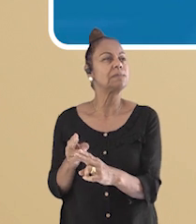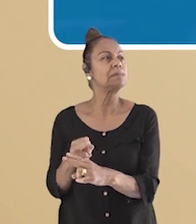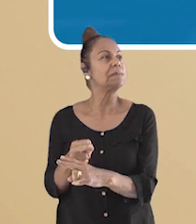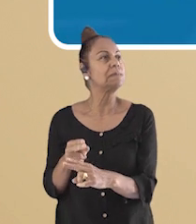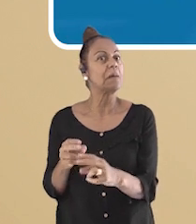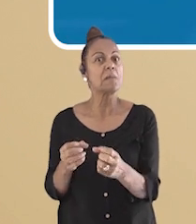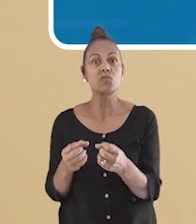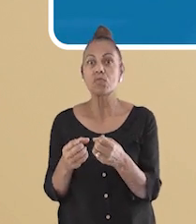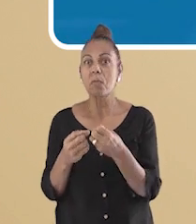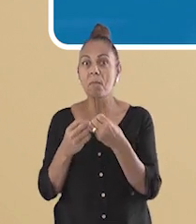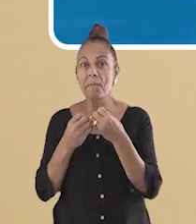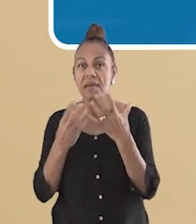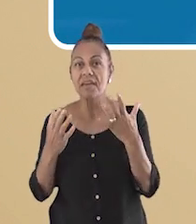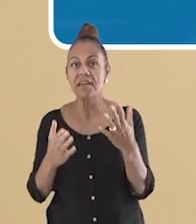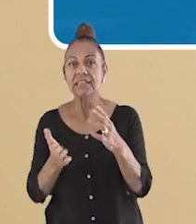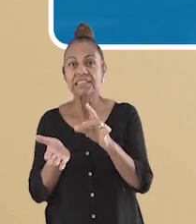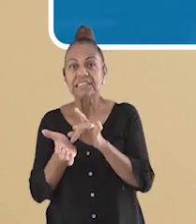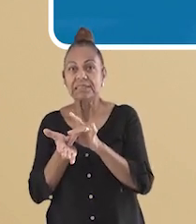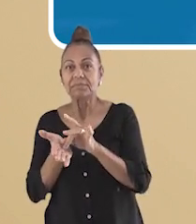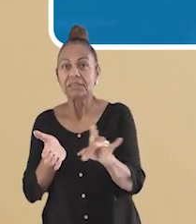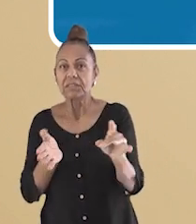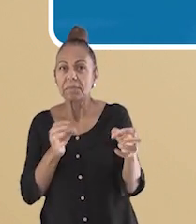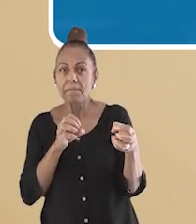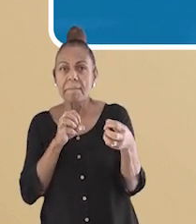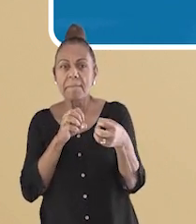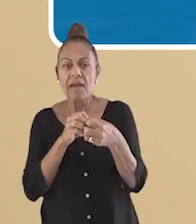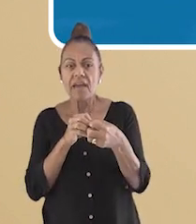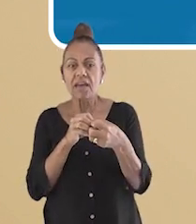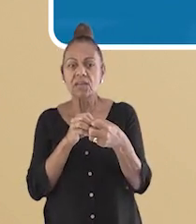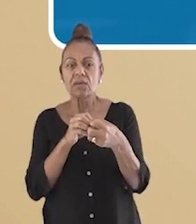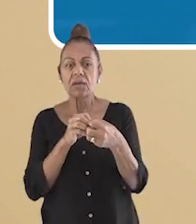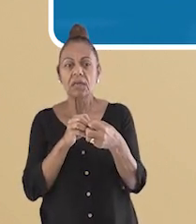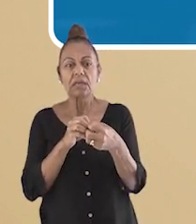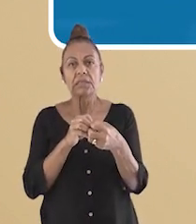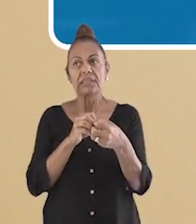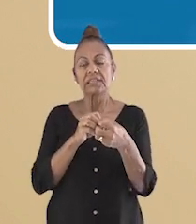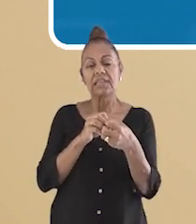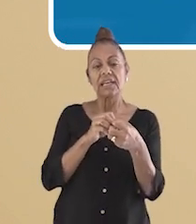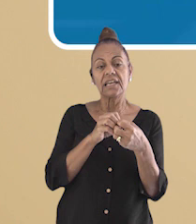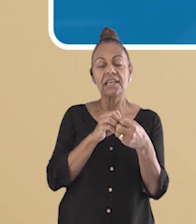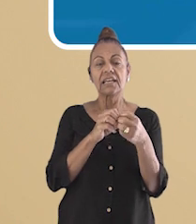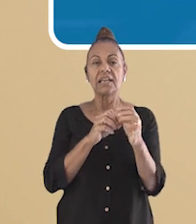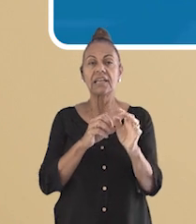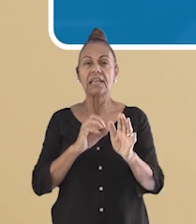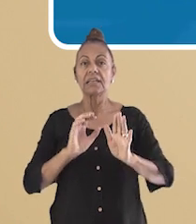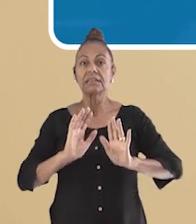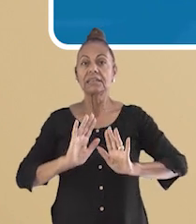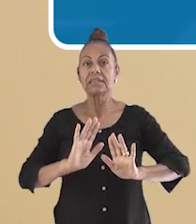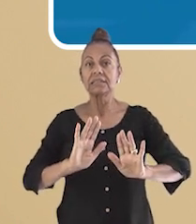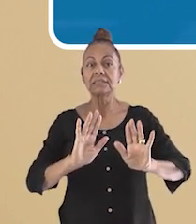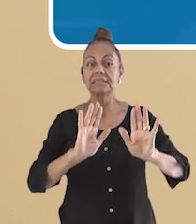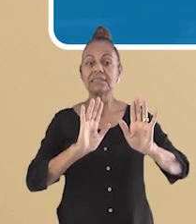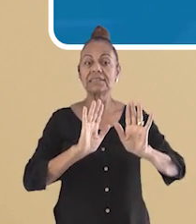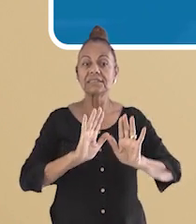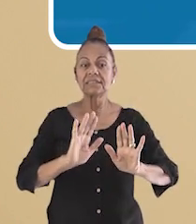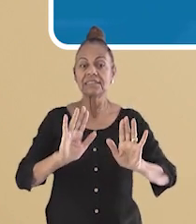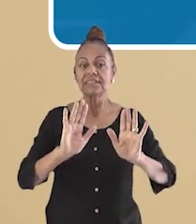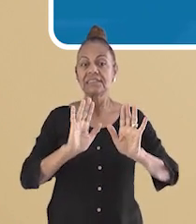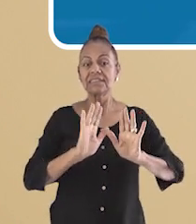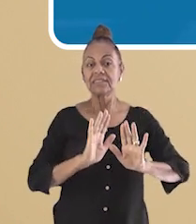não é diferente, ele disfarça muito bem. Se o inimigo está por